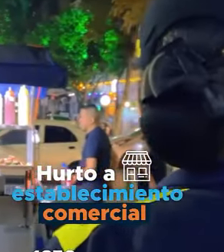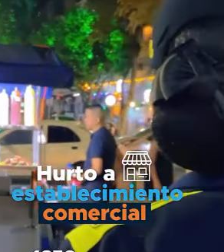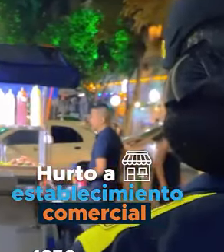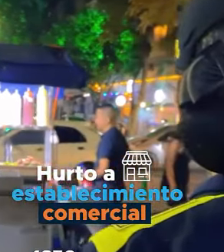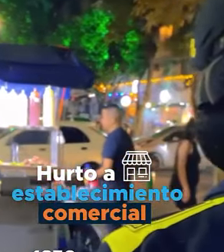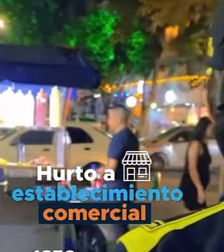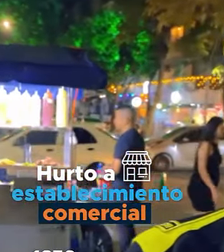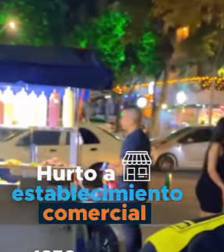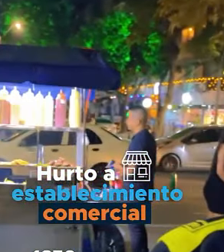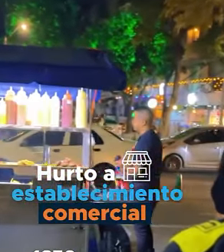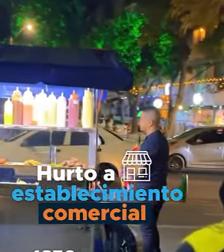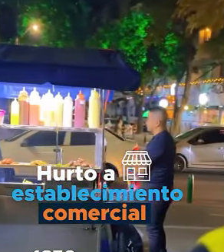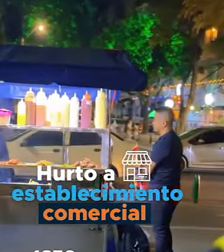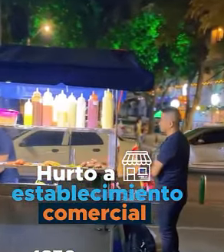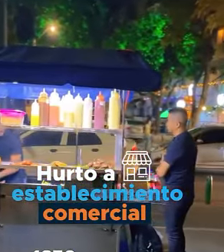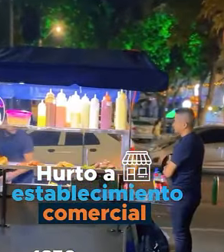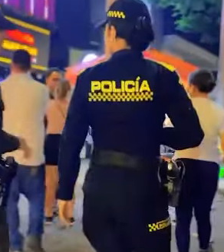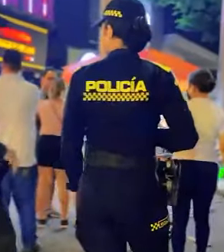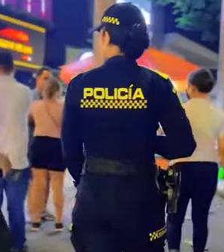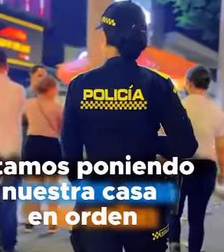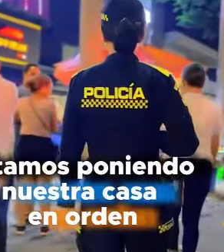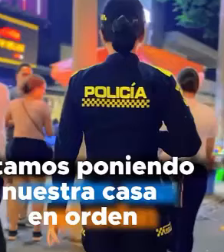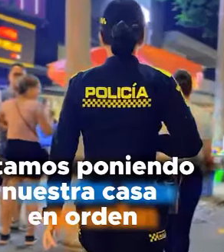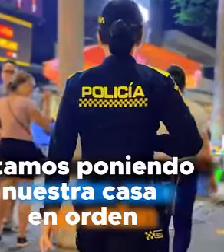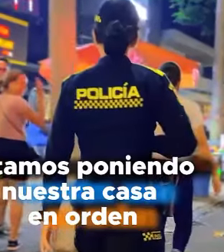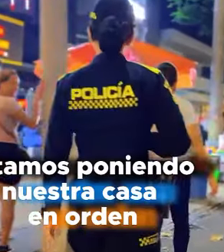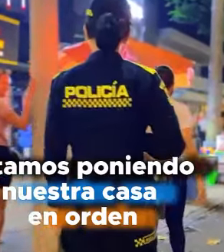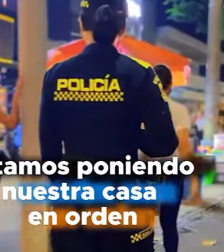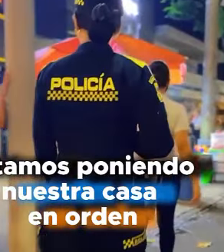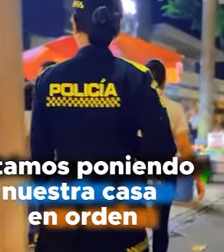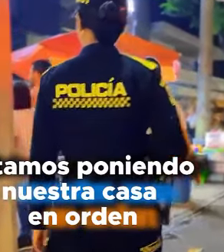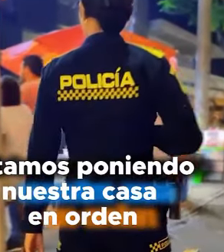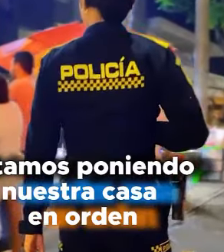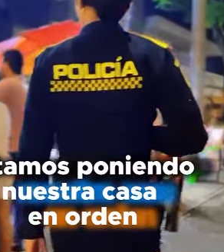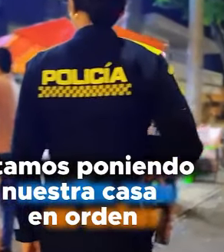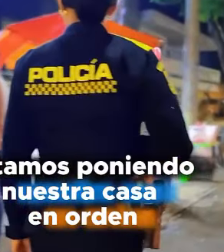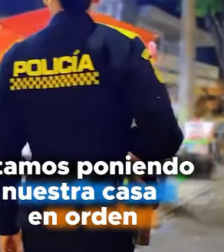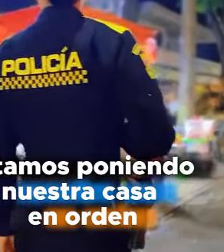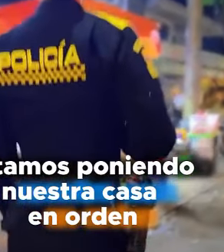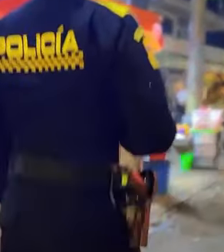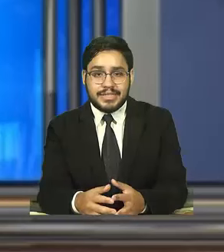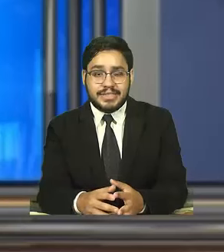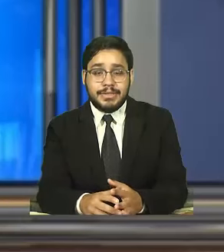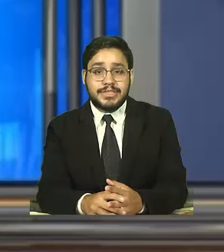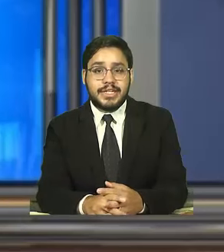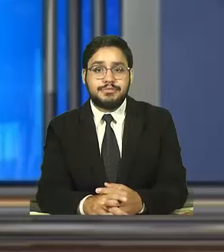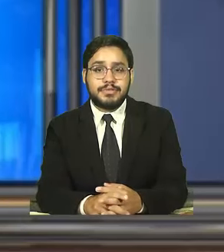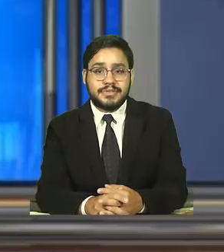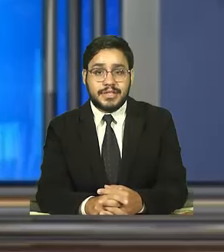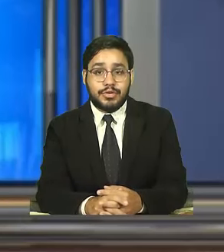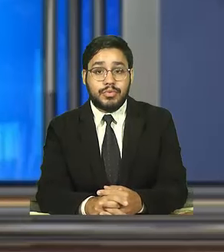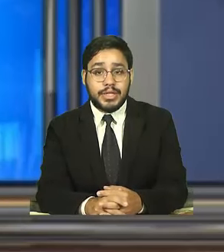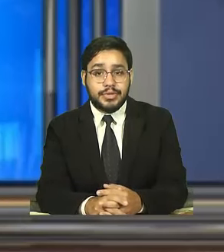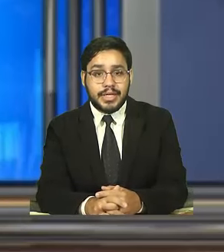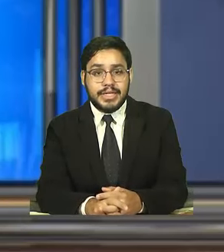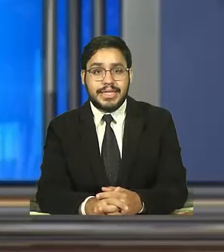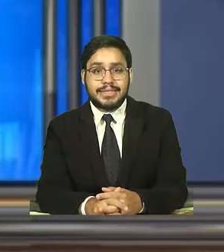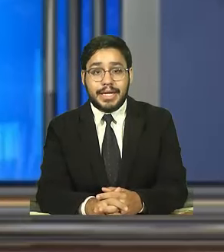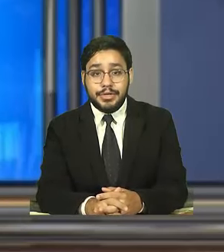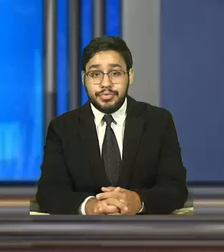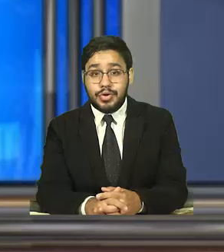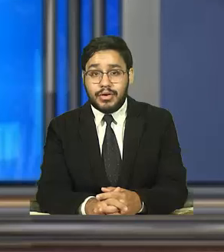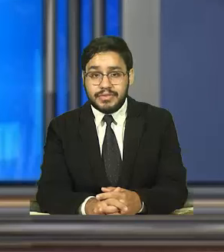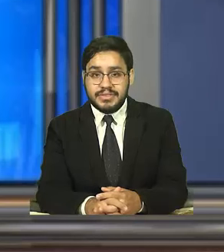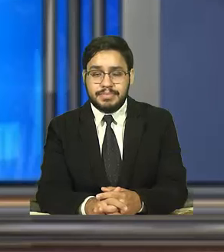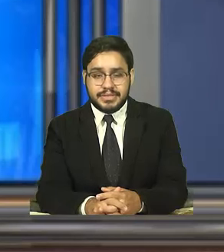Organizado e também a adoção de medidas preventivas isso fez o PIB crescer acima de 3% ao ano e